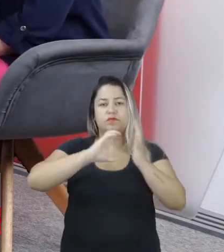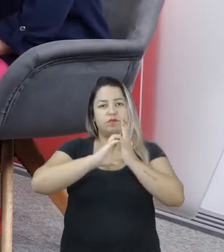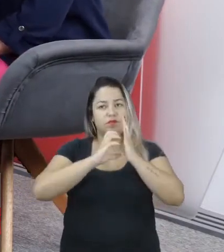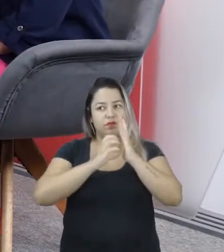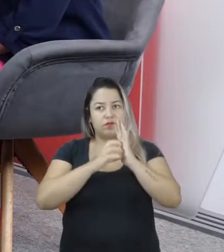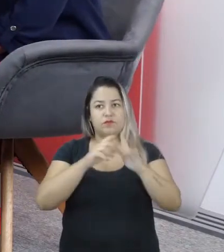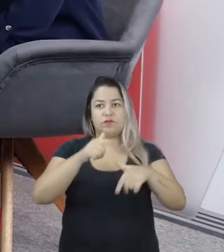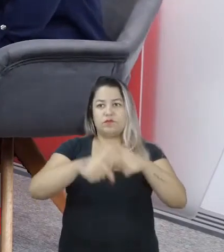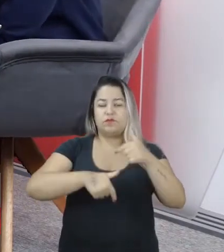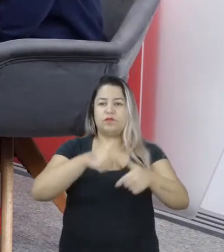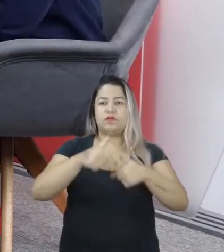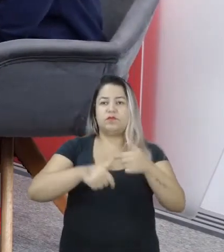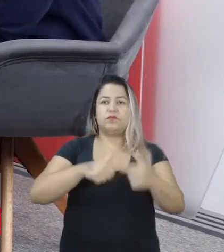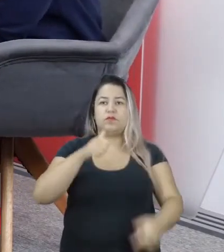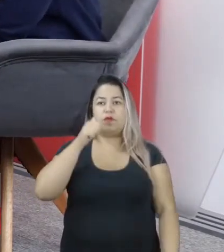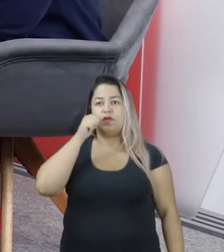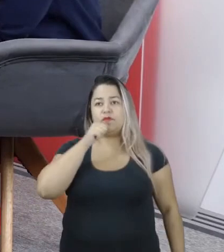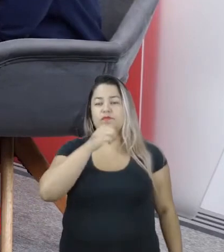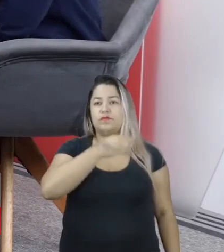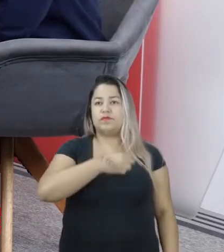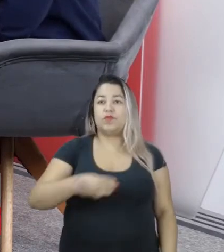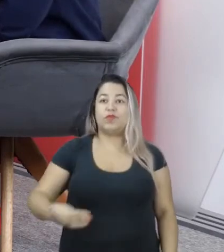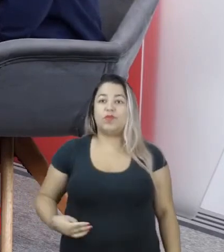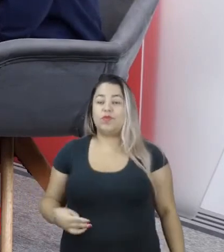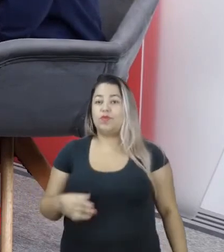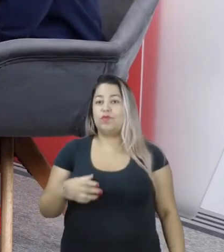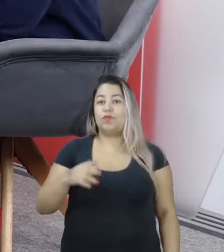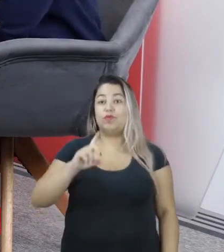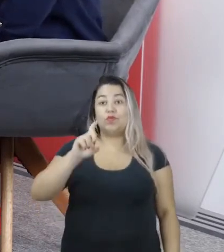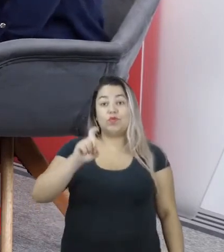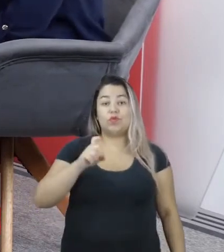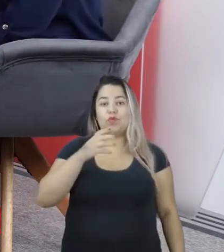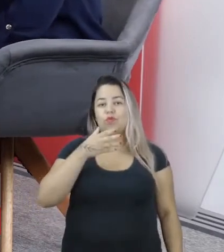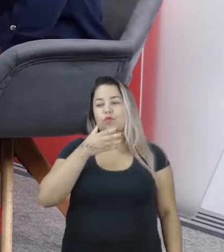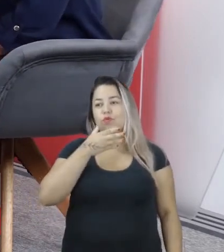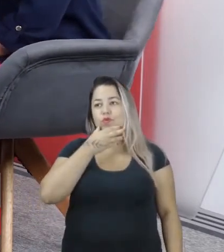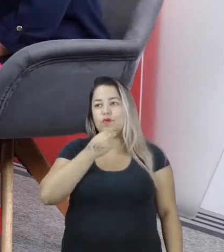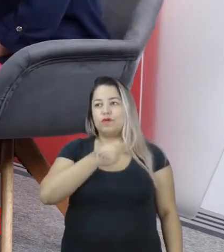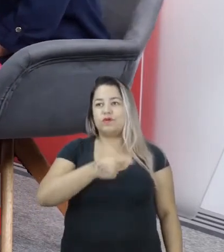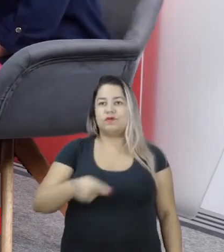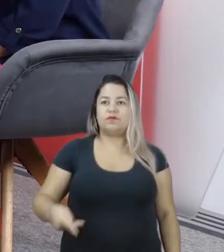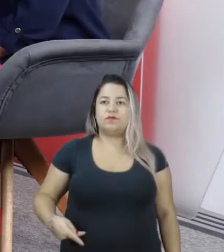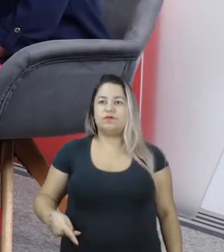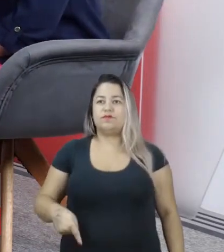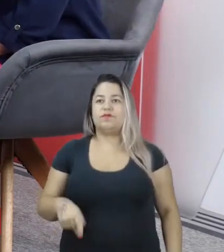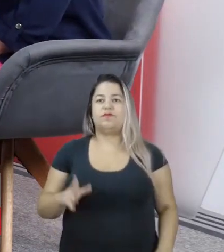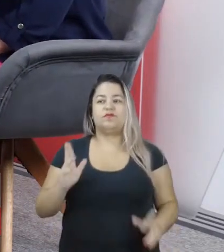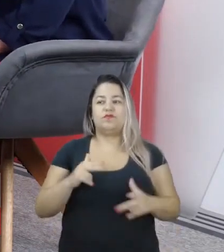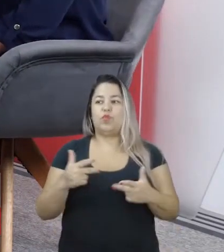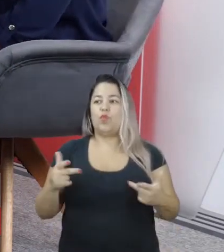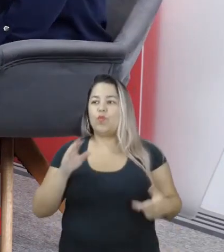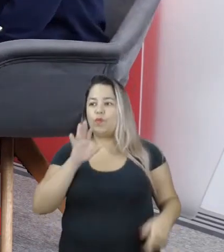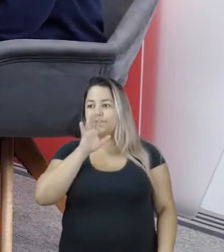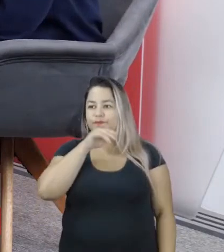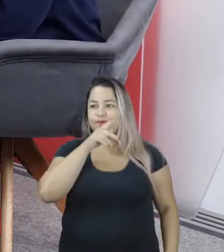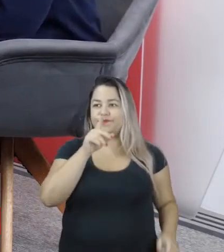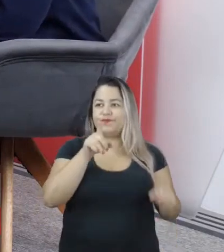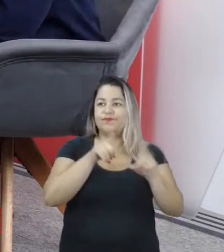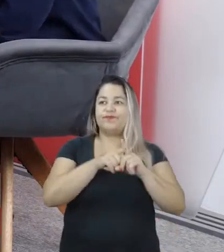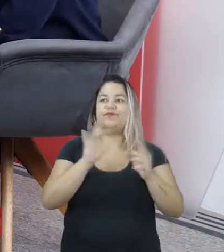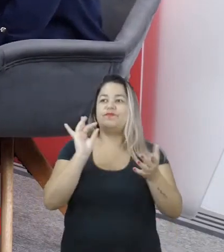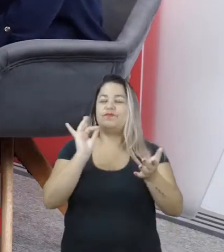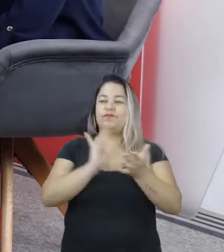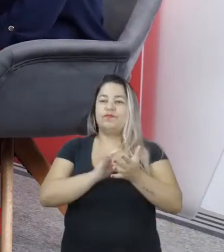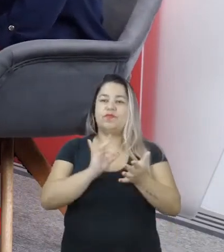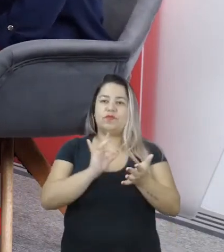também. Ministra, por favor, não fale o nome do presidente, do ex-presidente. Traz má sorte. Verdade. Segundo Paulo